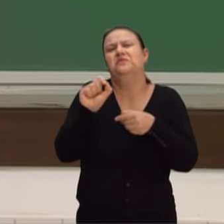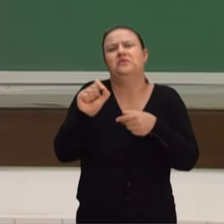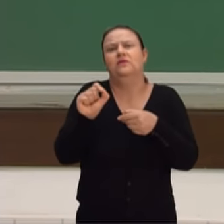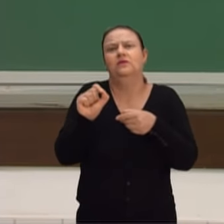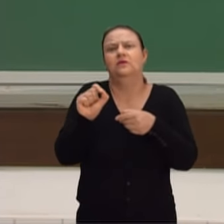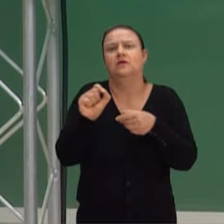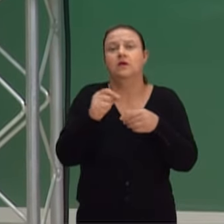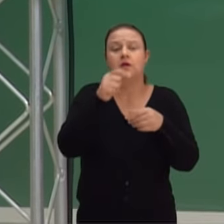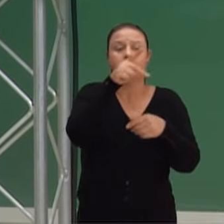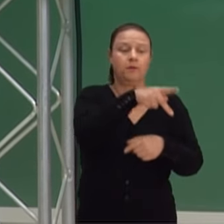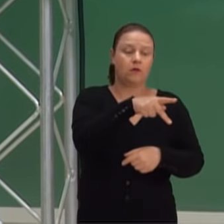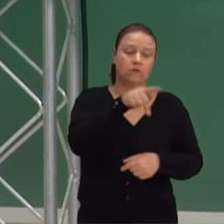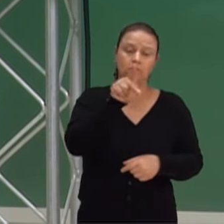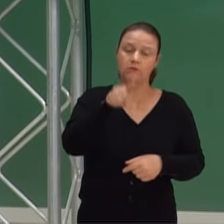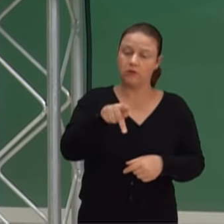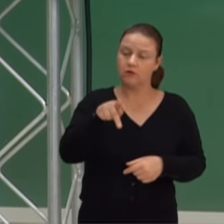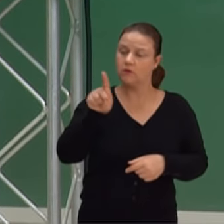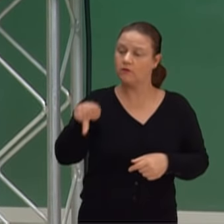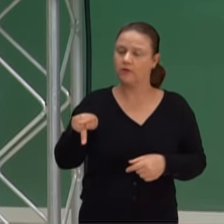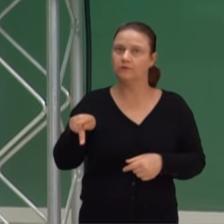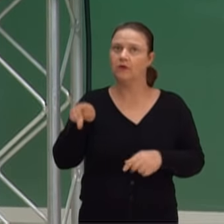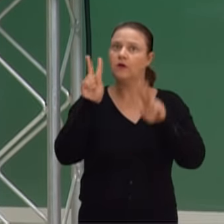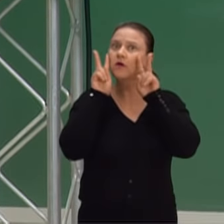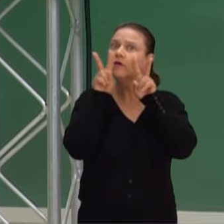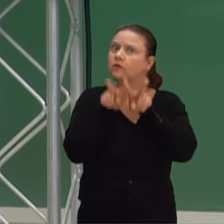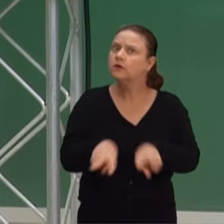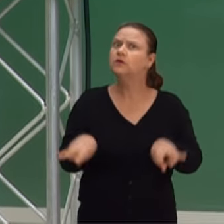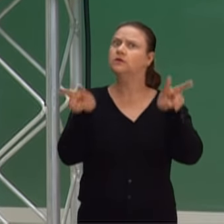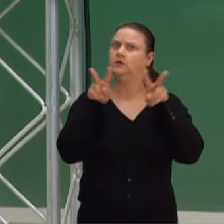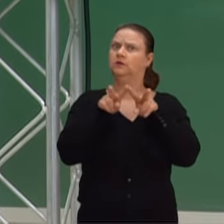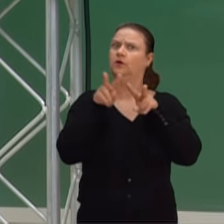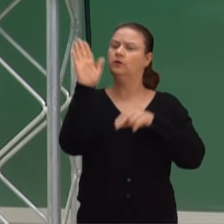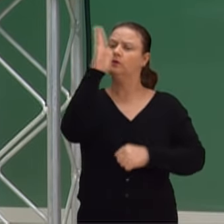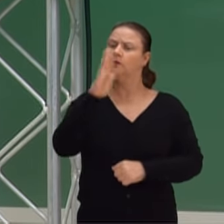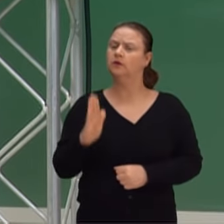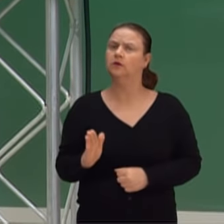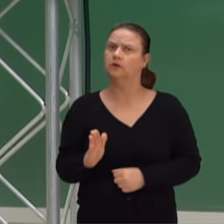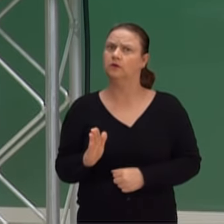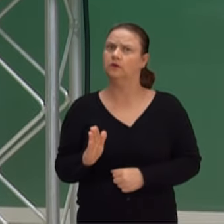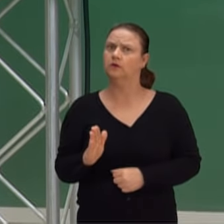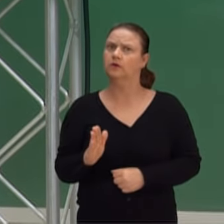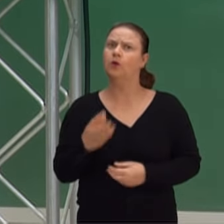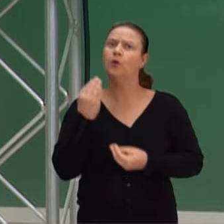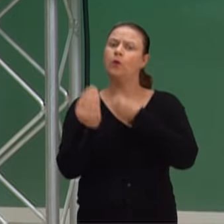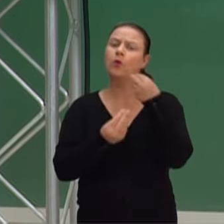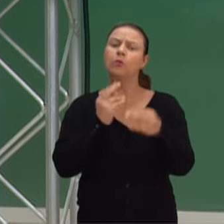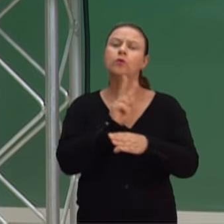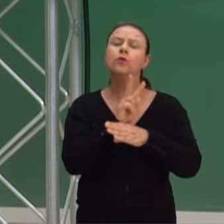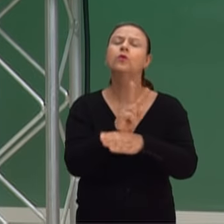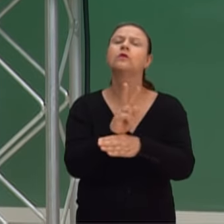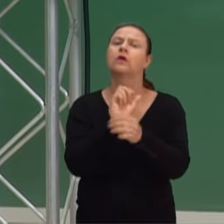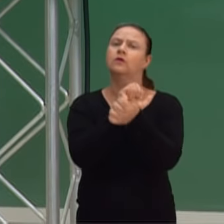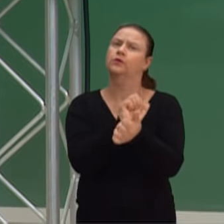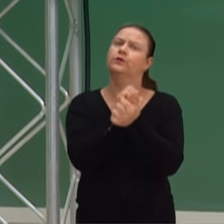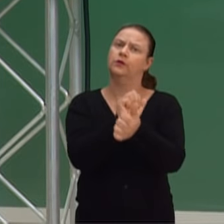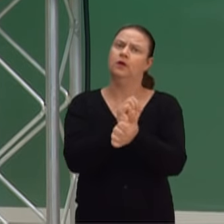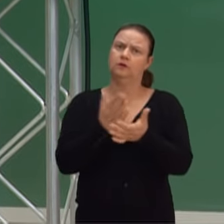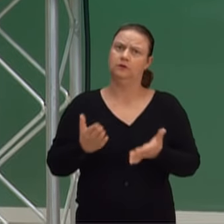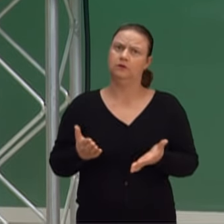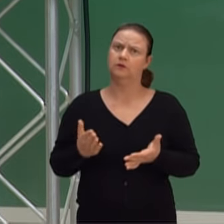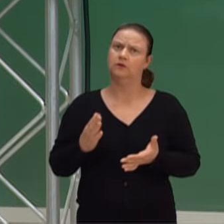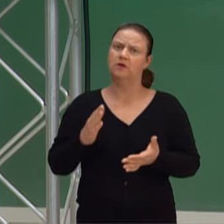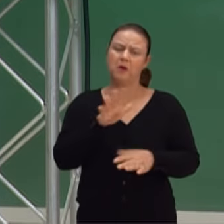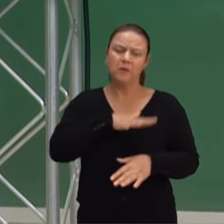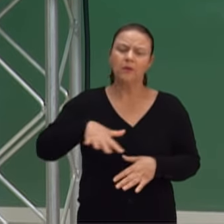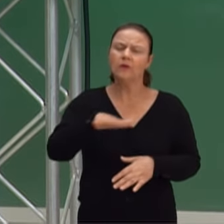escravos. Repara a visão colonial do Brasil no tratamento com o escravo. E é essa linha de pensamento que a maioria dos donos